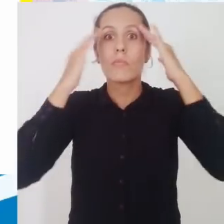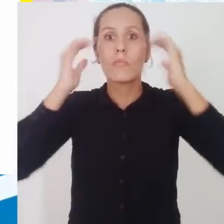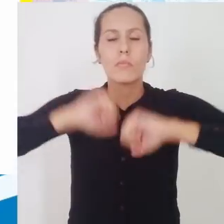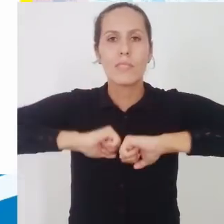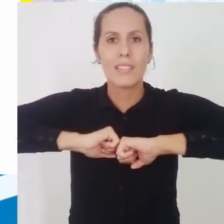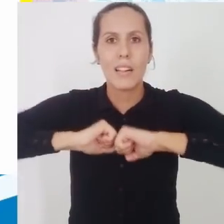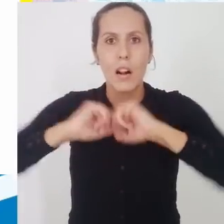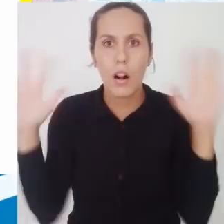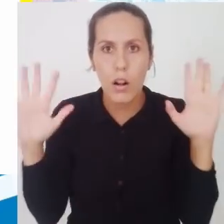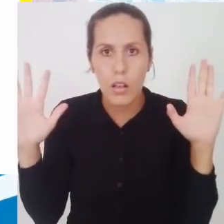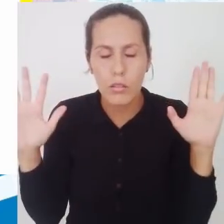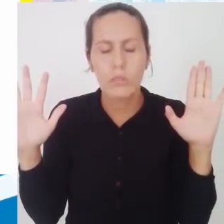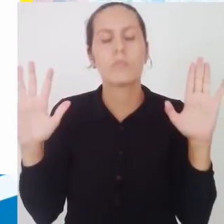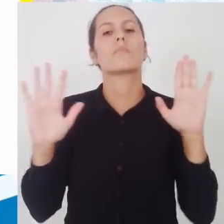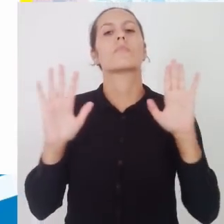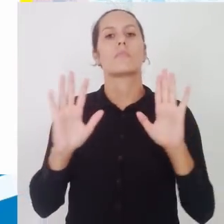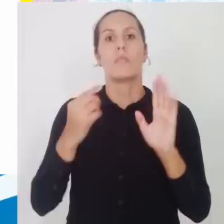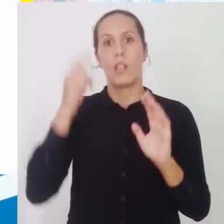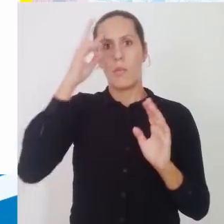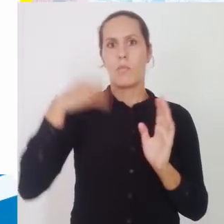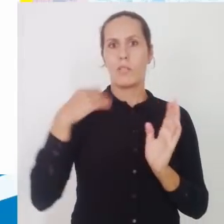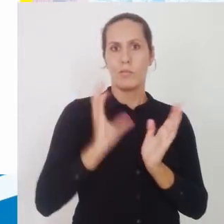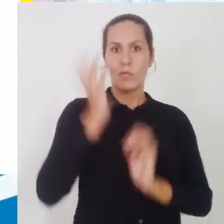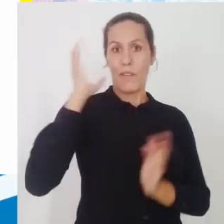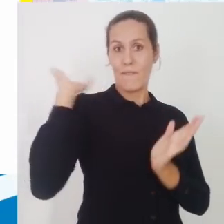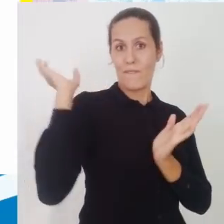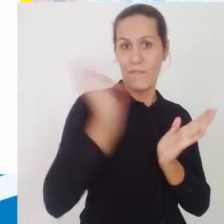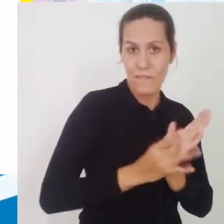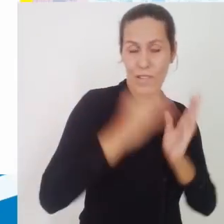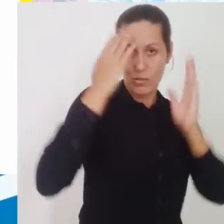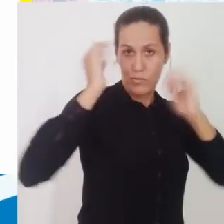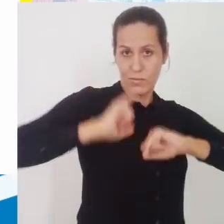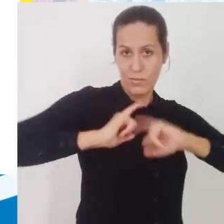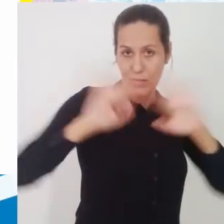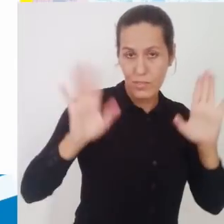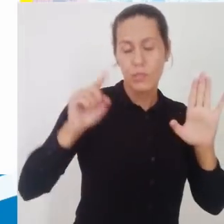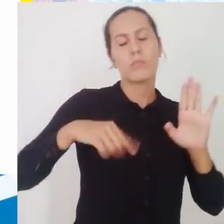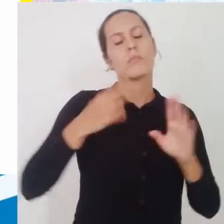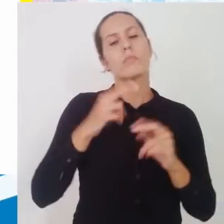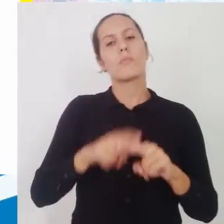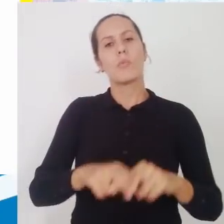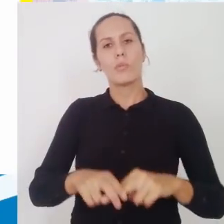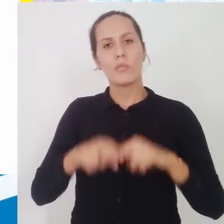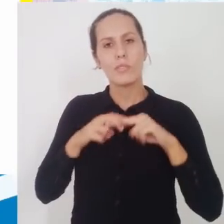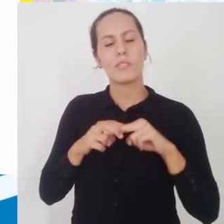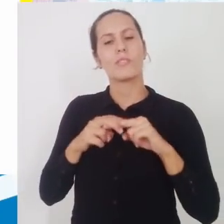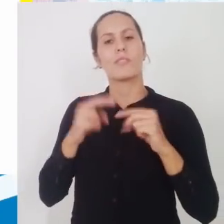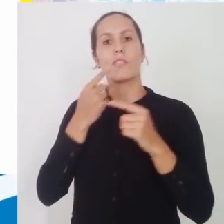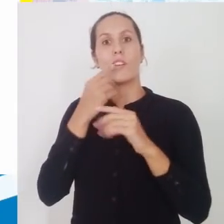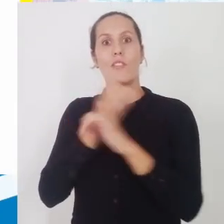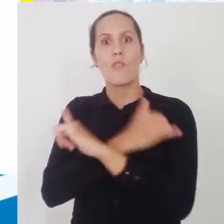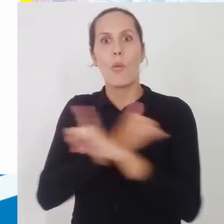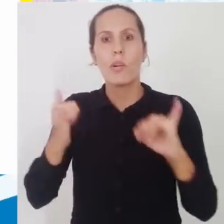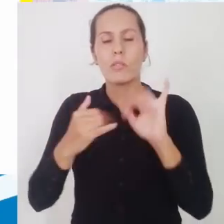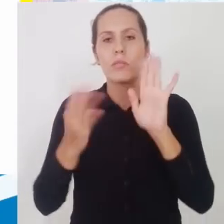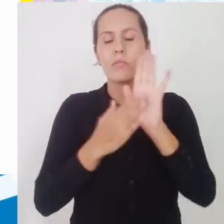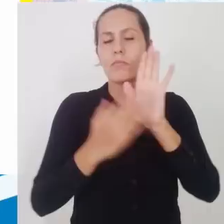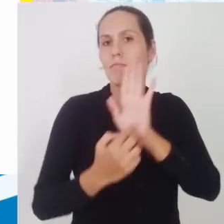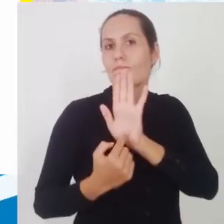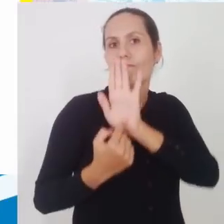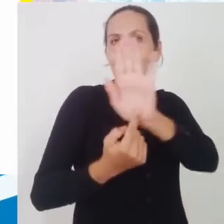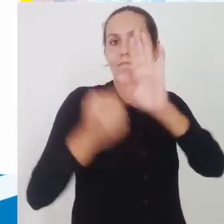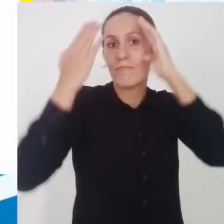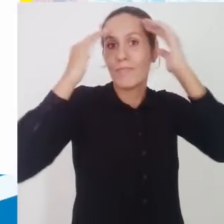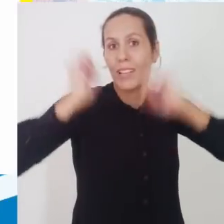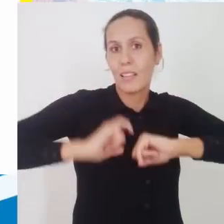nunca qual é a finalidade desse texto, por que ele foi produzido, do que esse texto fala principalmente. De que